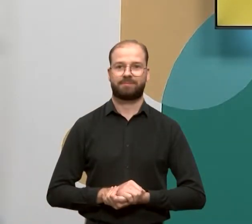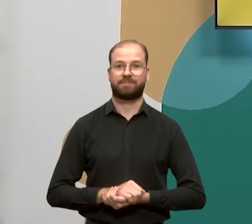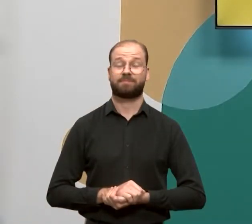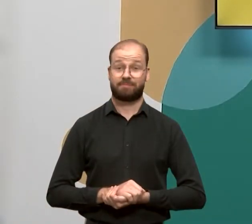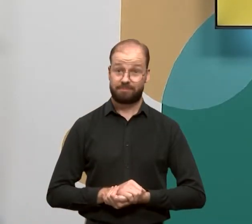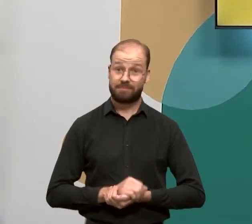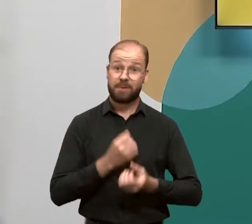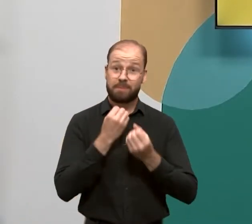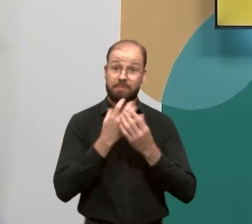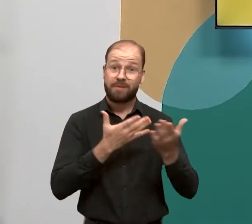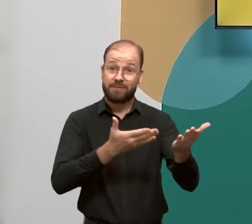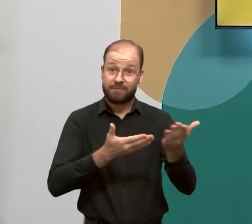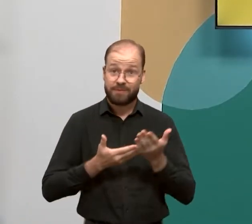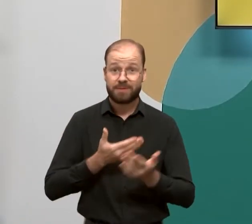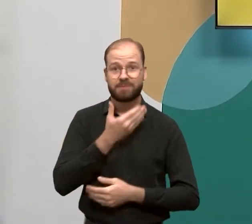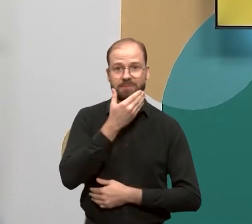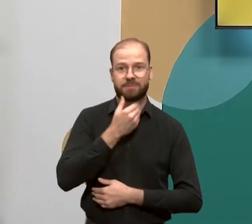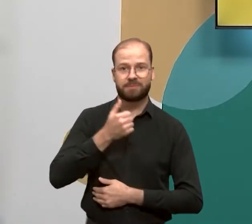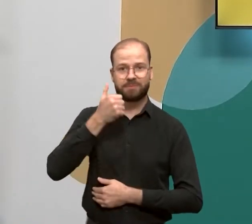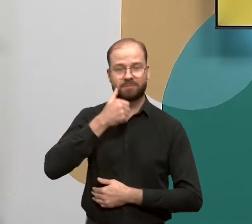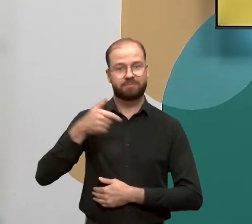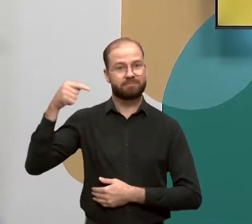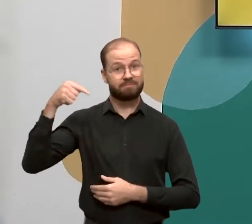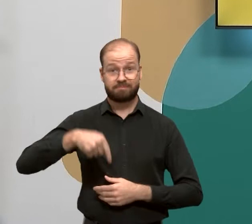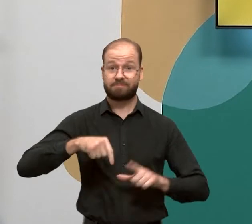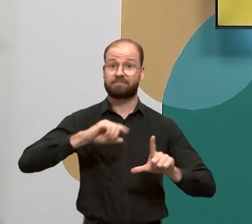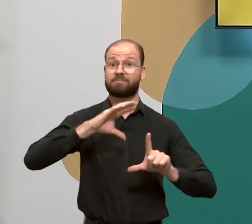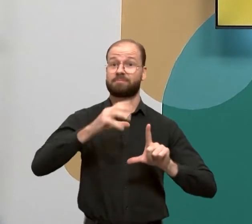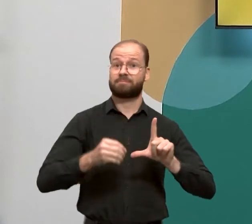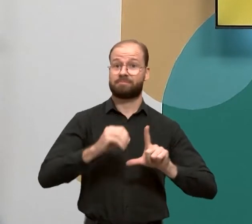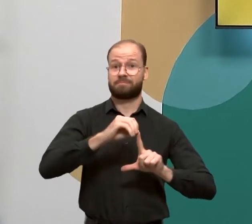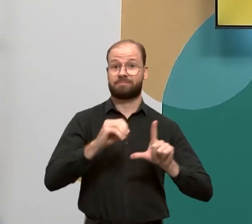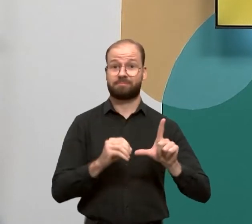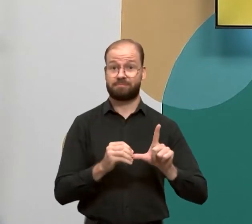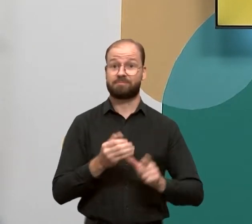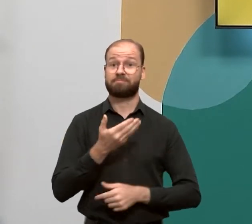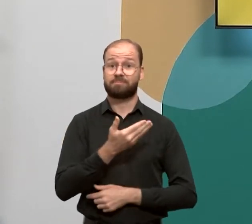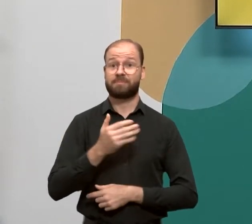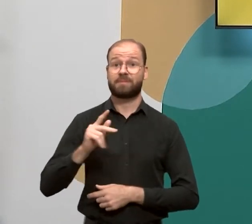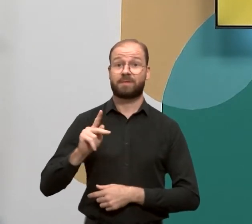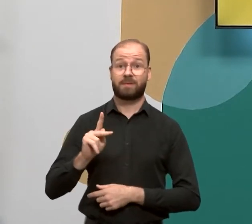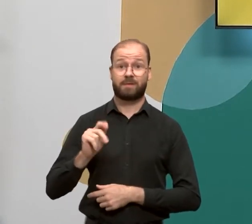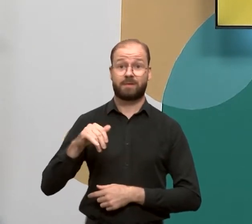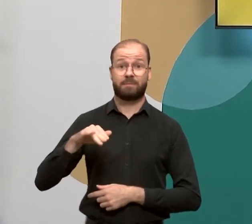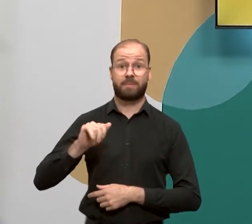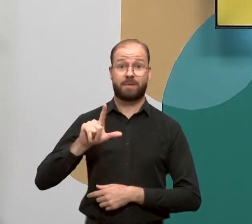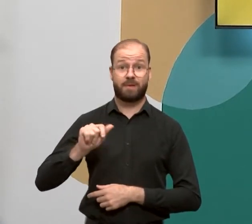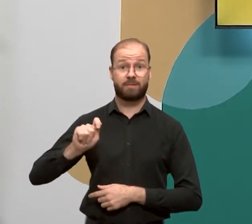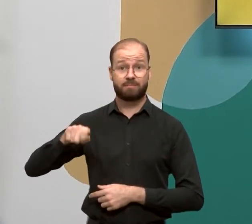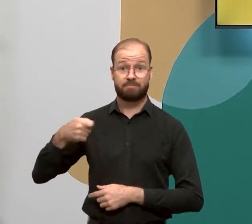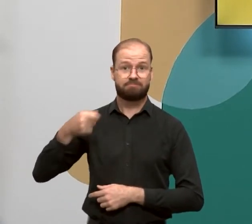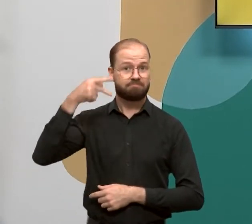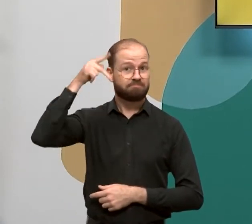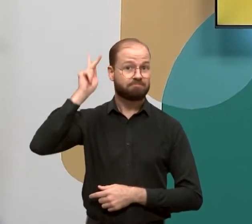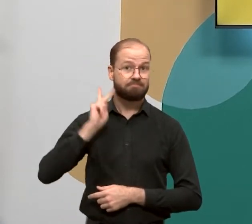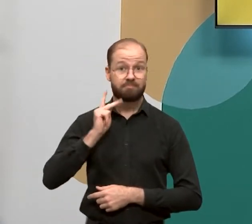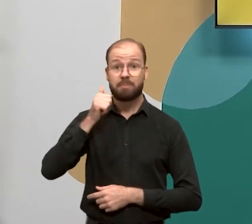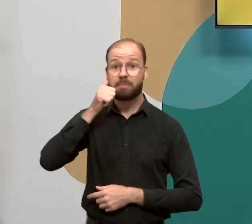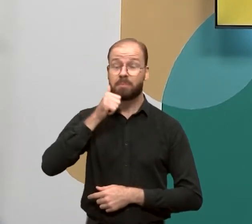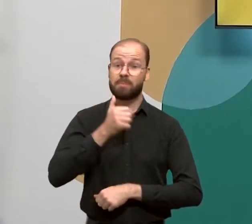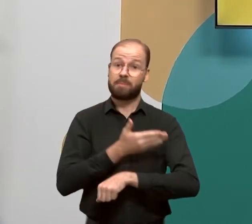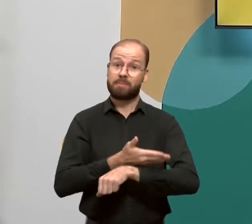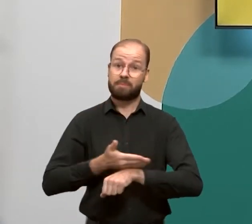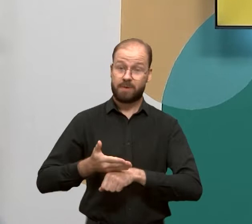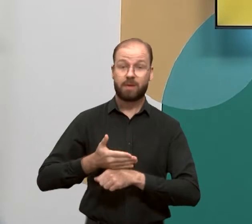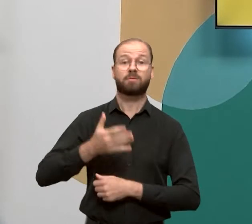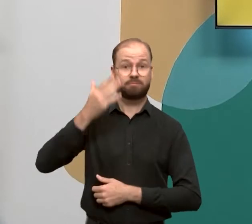Seja muito bem-vindo e bem-vinda ao Mundo UFG de hoje. Eu sou Camila Maia, uma mulher branca, de cabelos escuros na altura dos